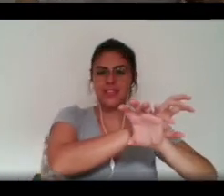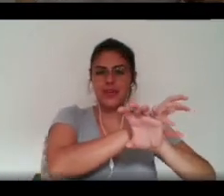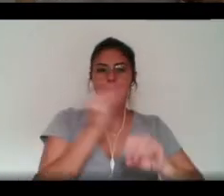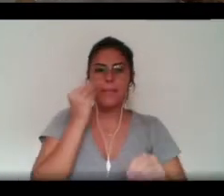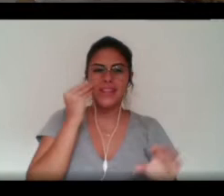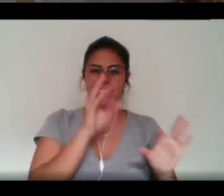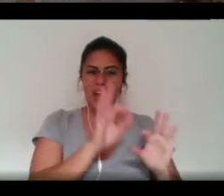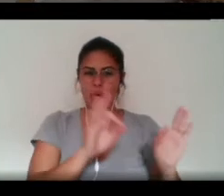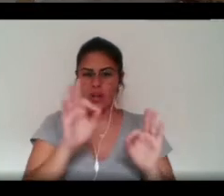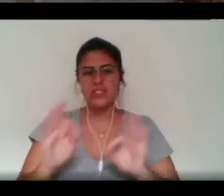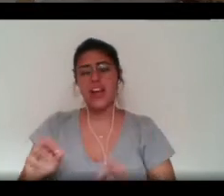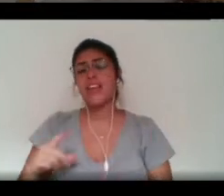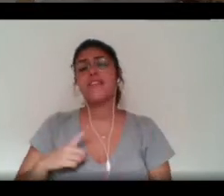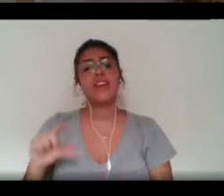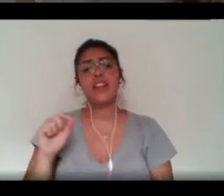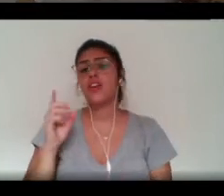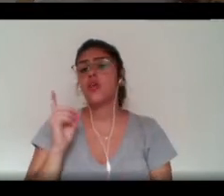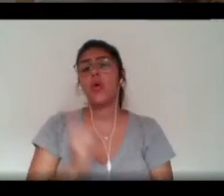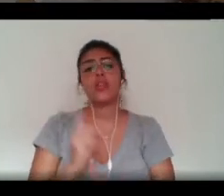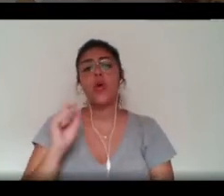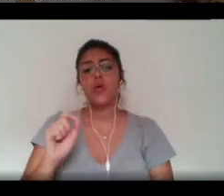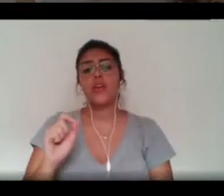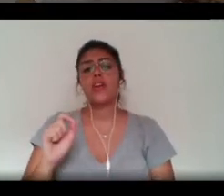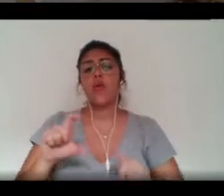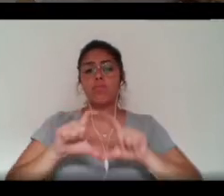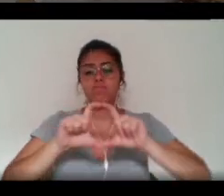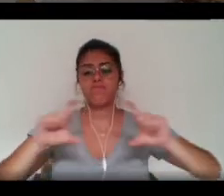ter é uma equação de segundo grau